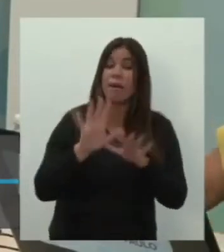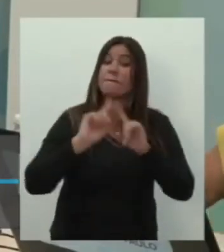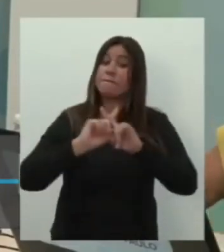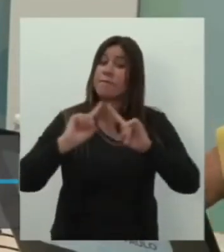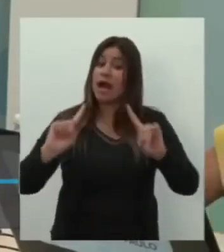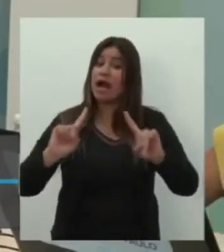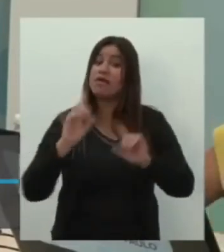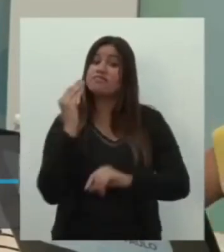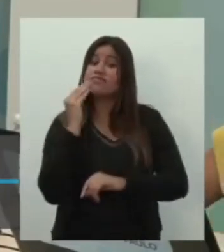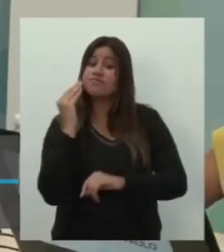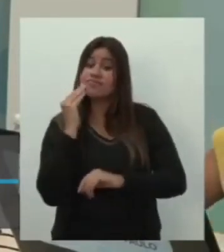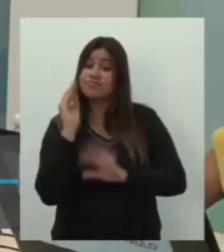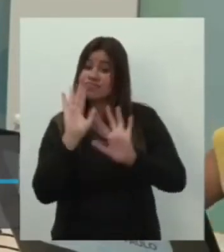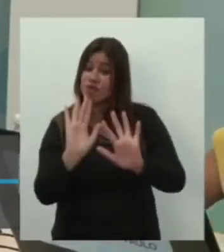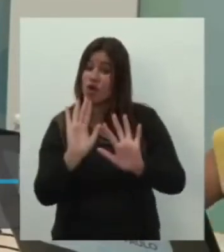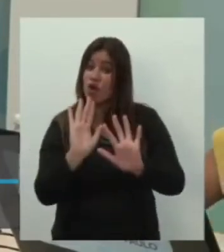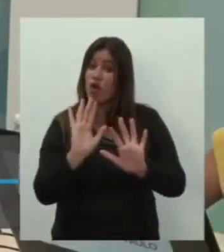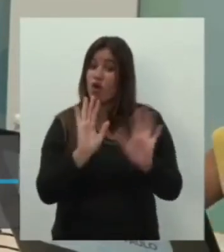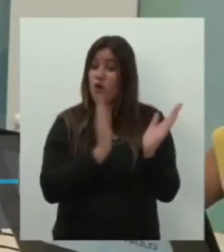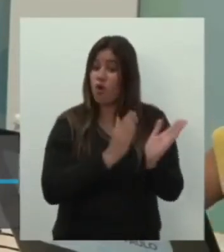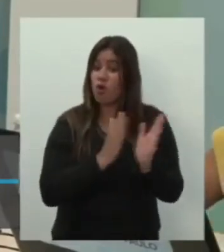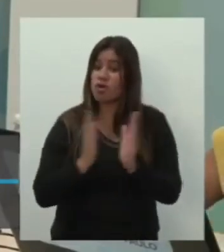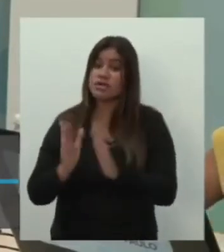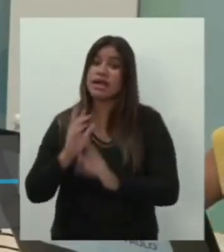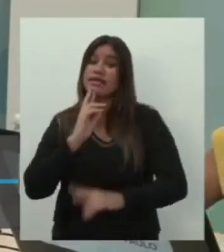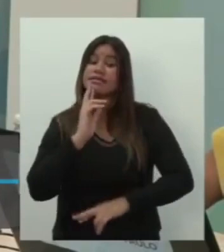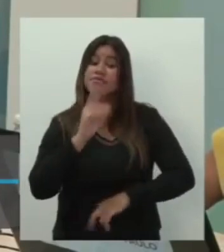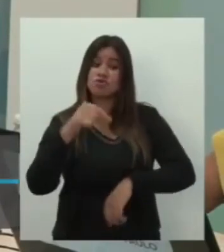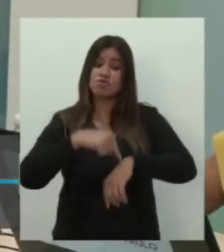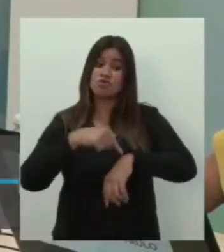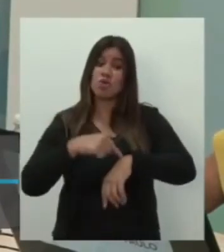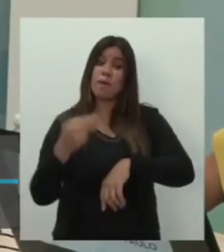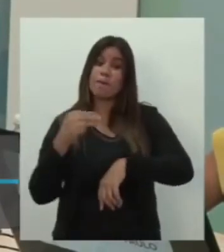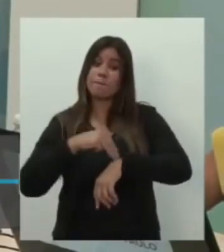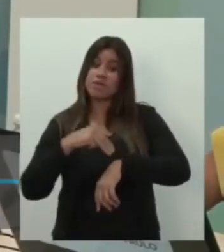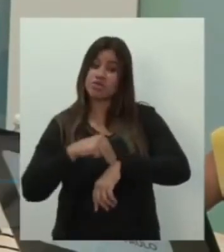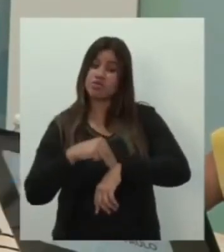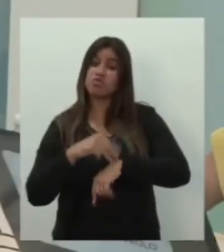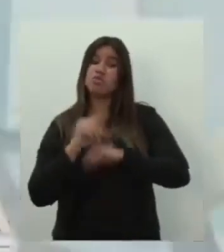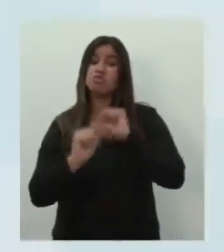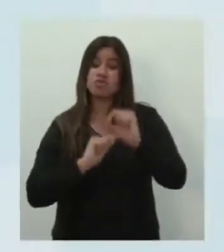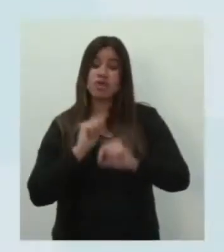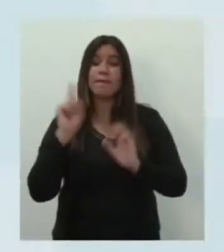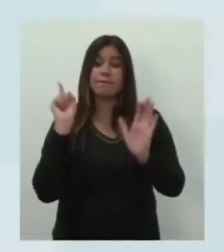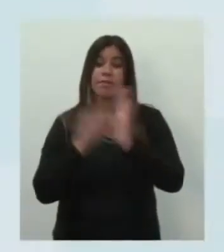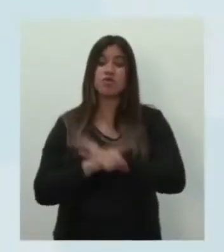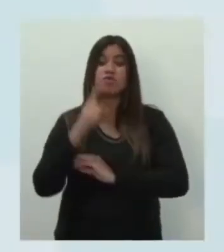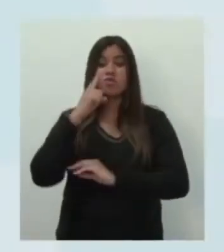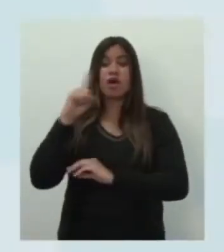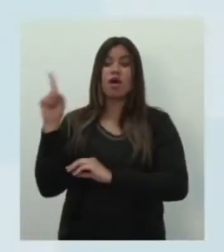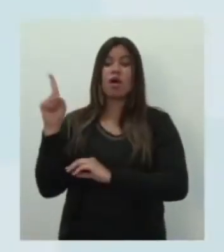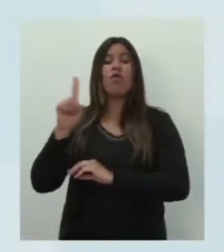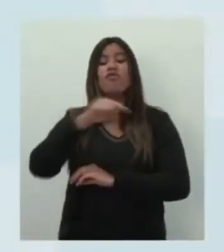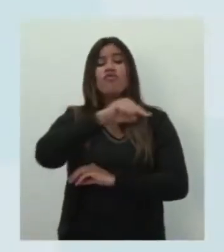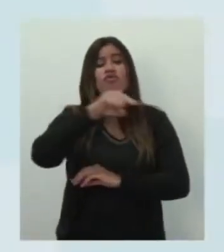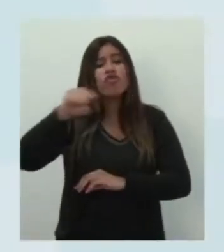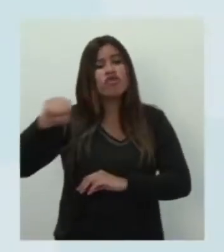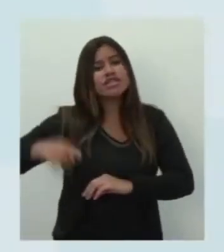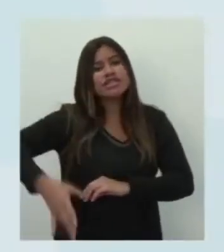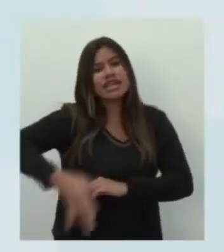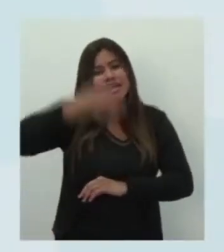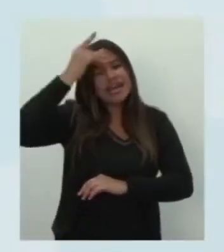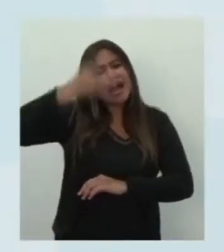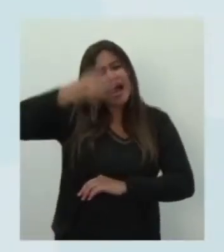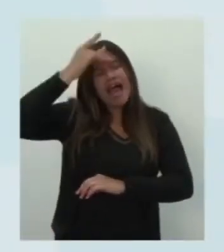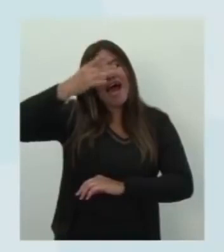olha só. Para poder ficar bem organizadinho, respondam em 1 minutinho esta pergunta que está na tela. Olha só, responda para nós.